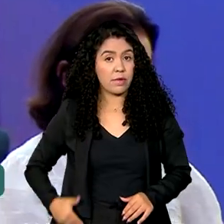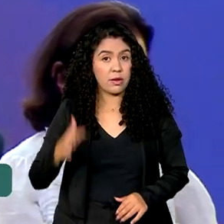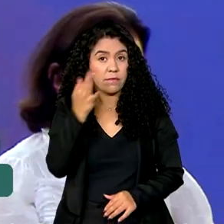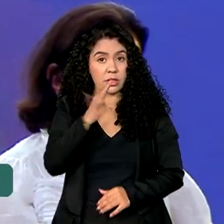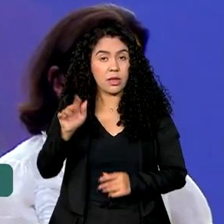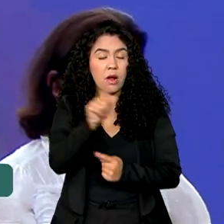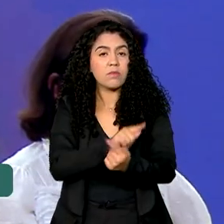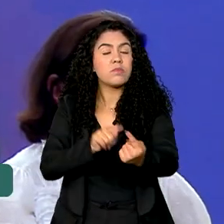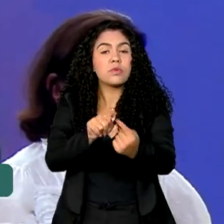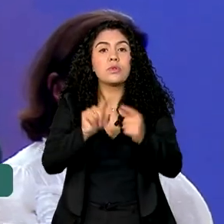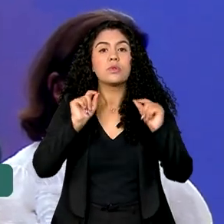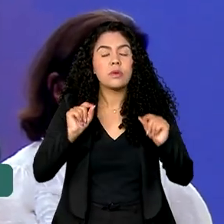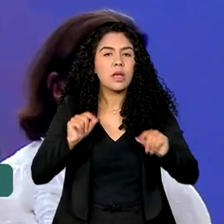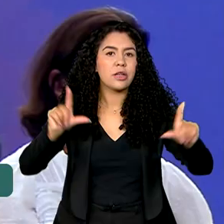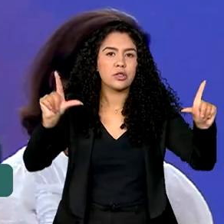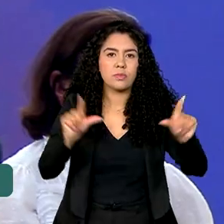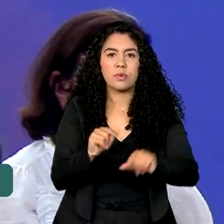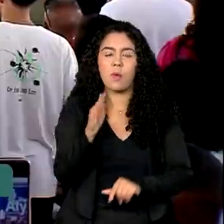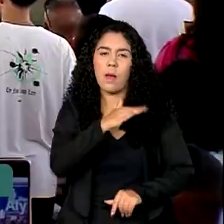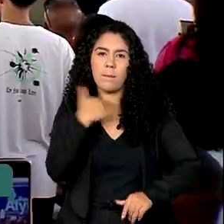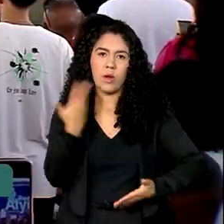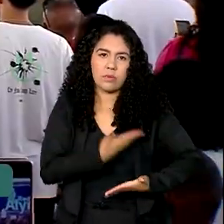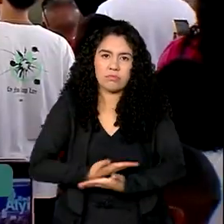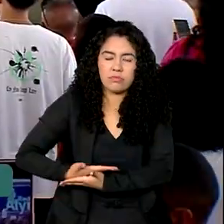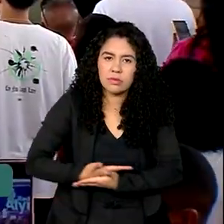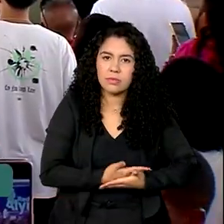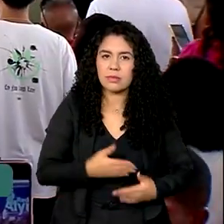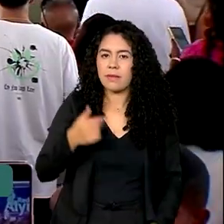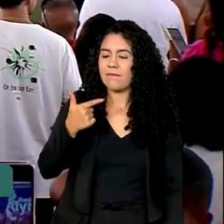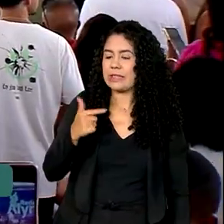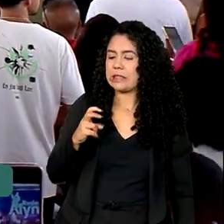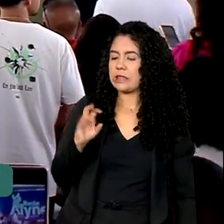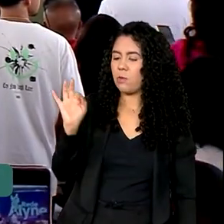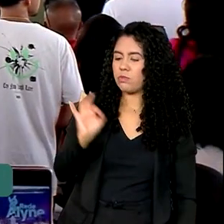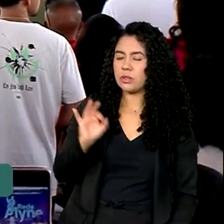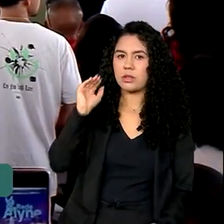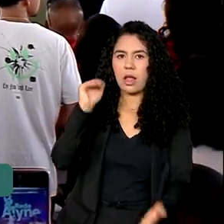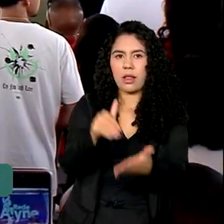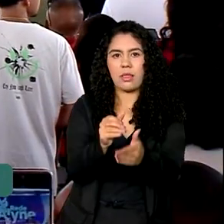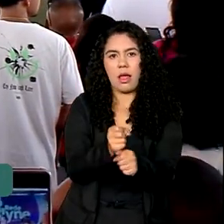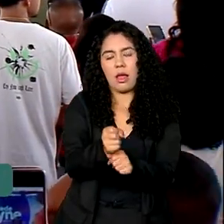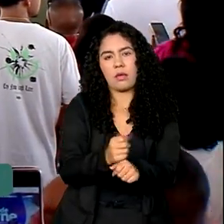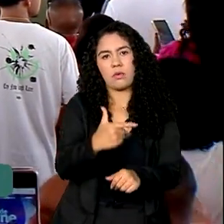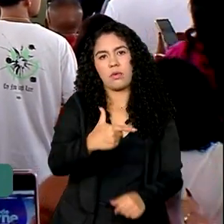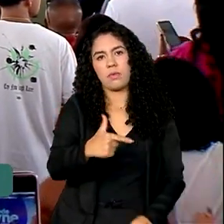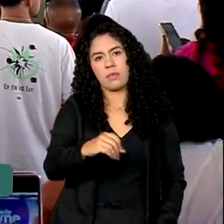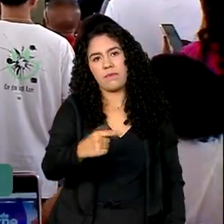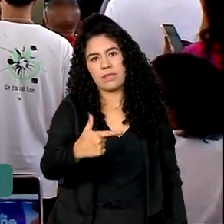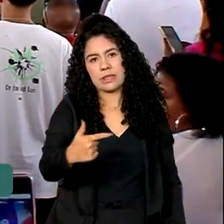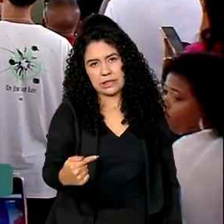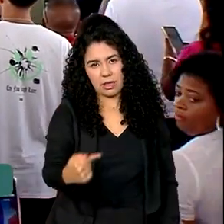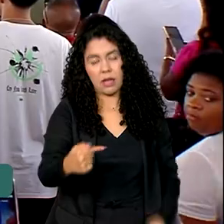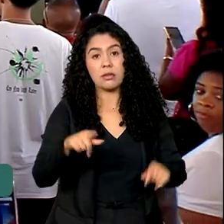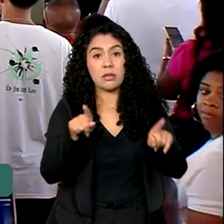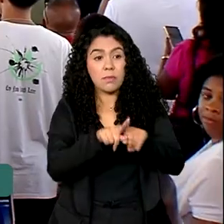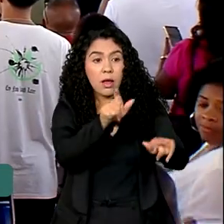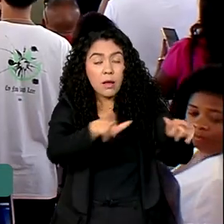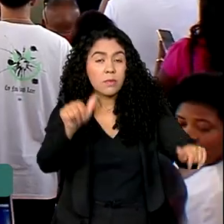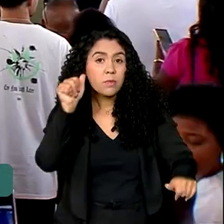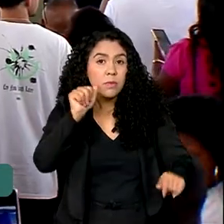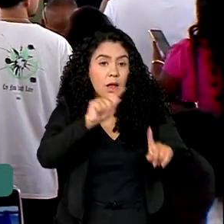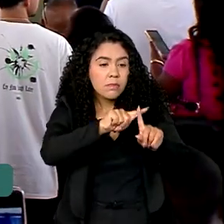a mortalidade materna em 25% até 2027. Entre as mães